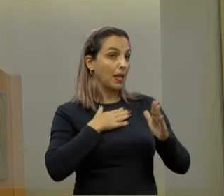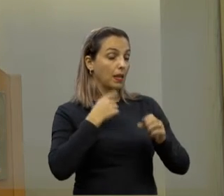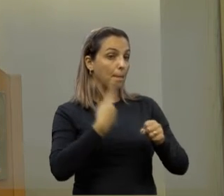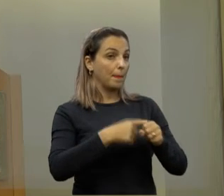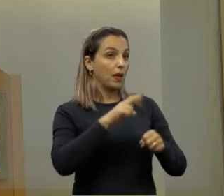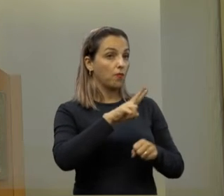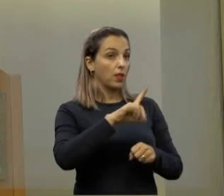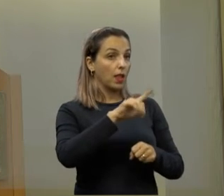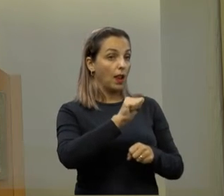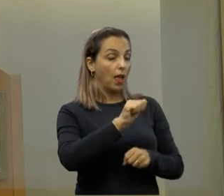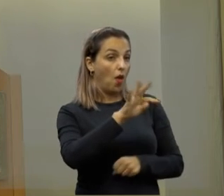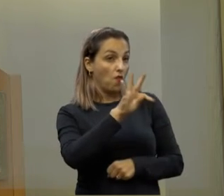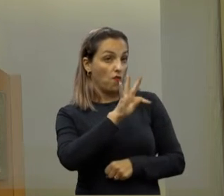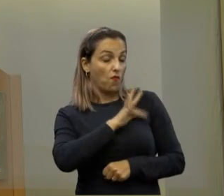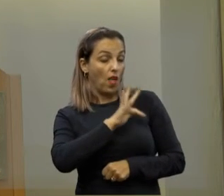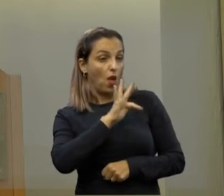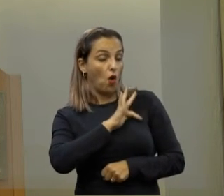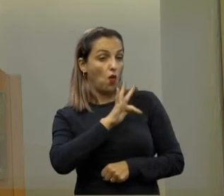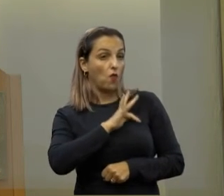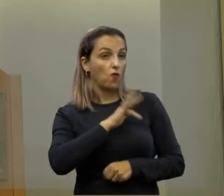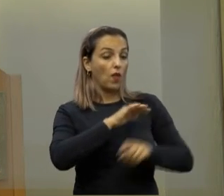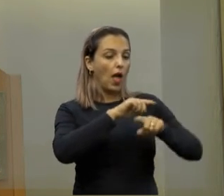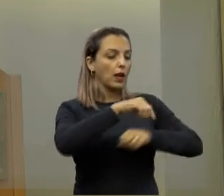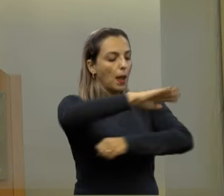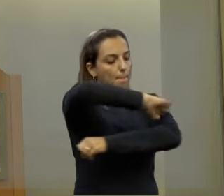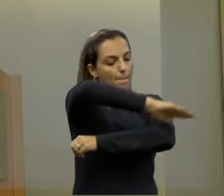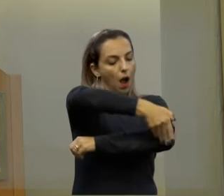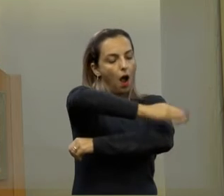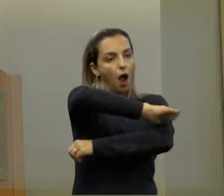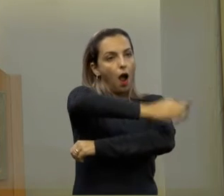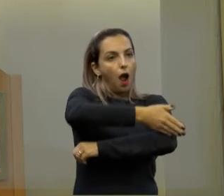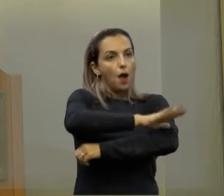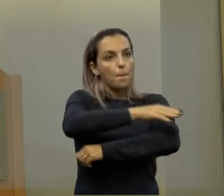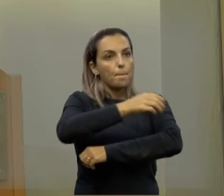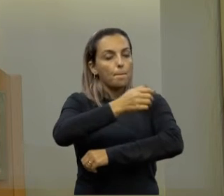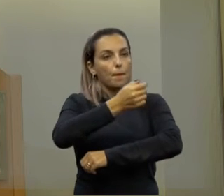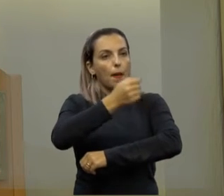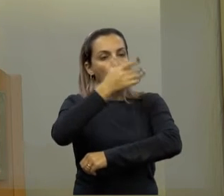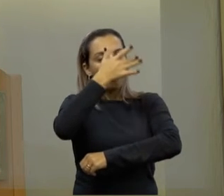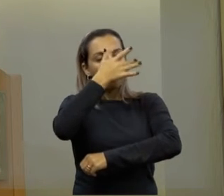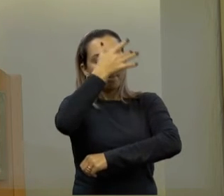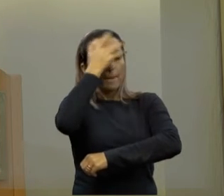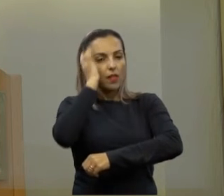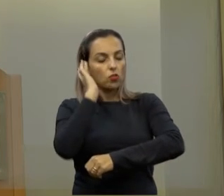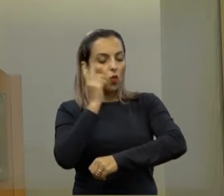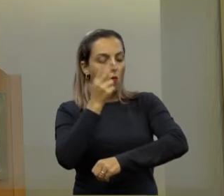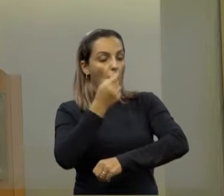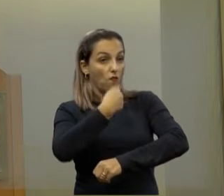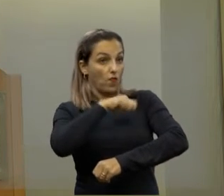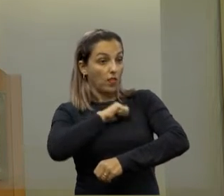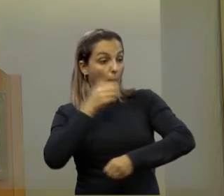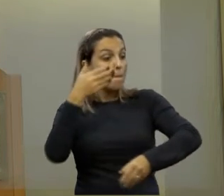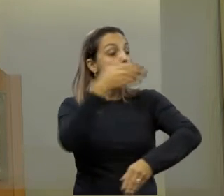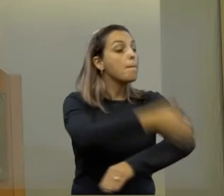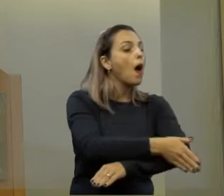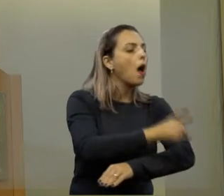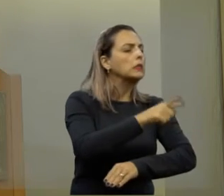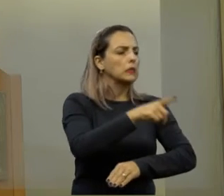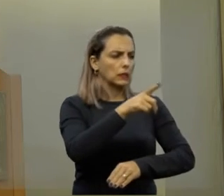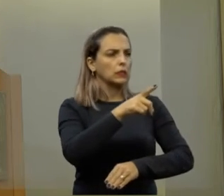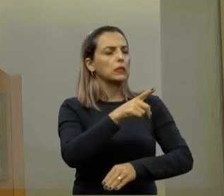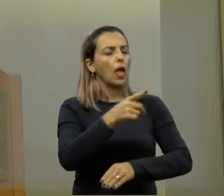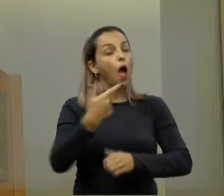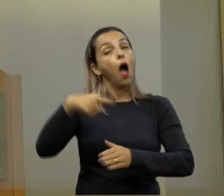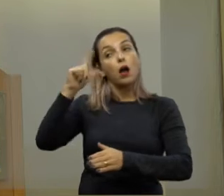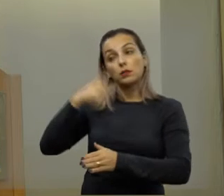e sempre vai a moça da dengue e antes de estar vereadora que eu falava para essa moça da dengue Olha a gente tem um